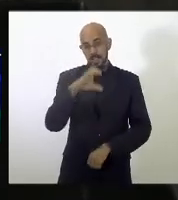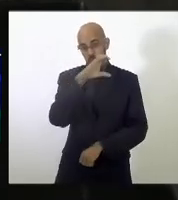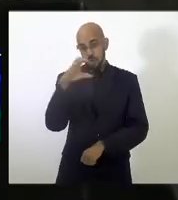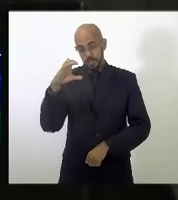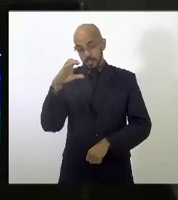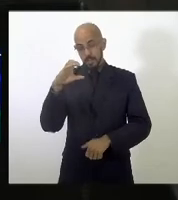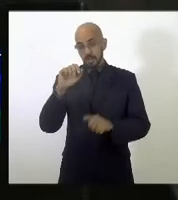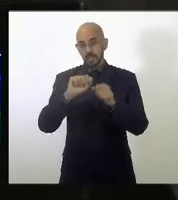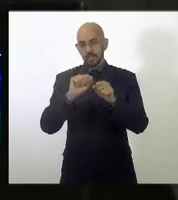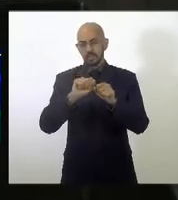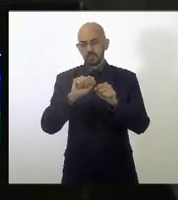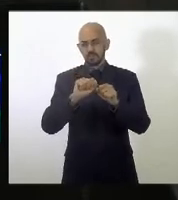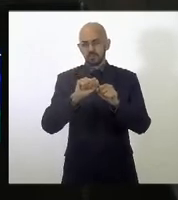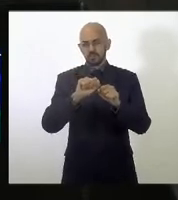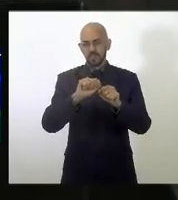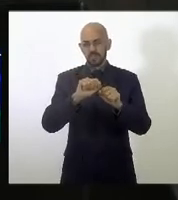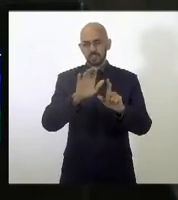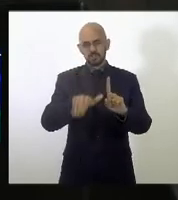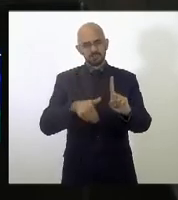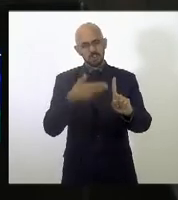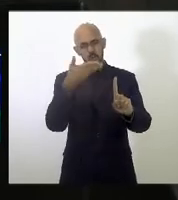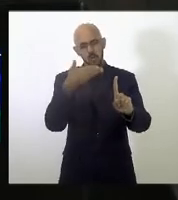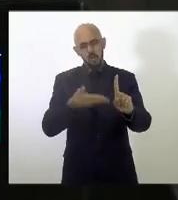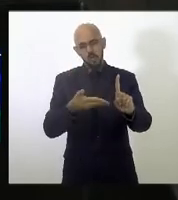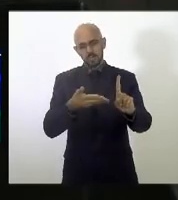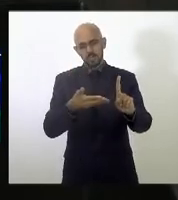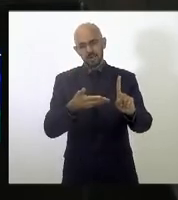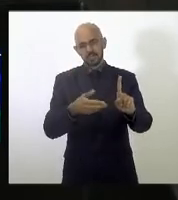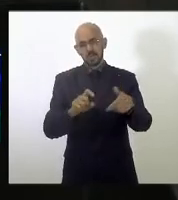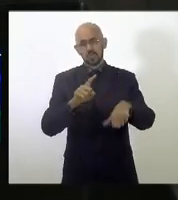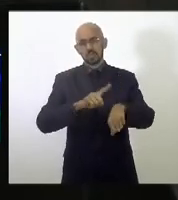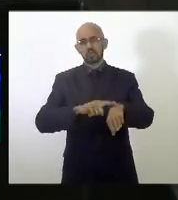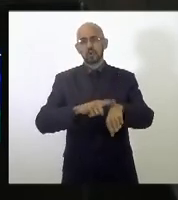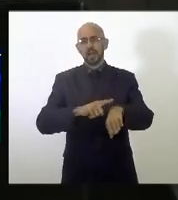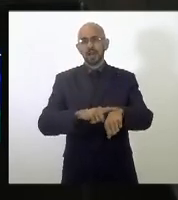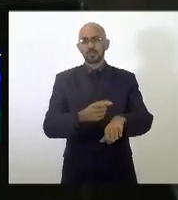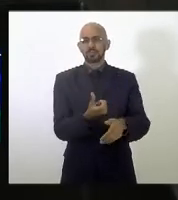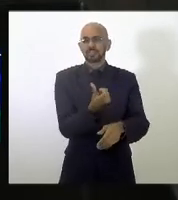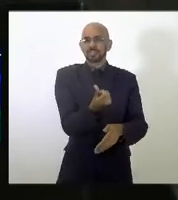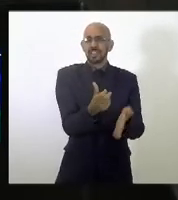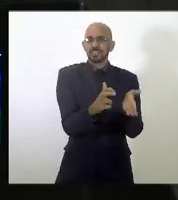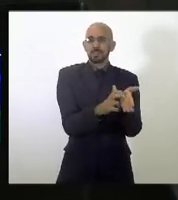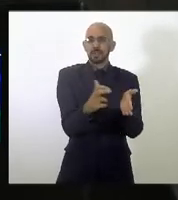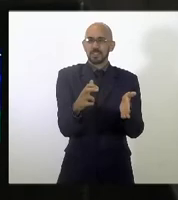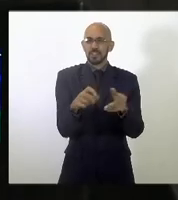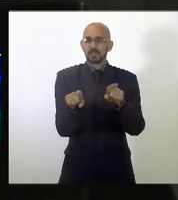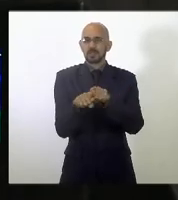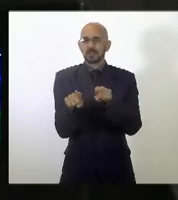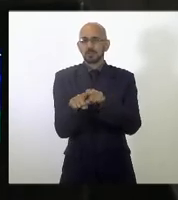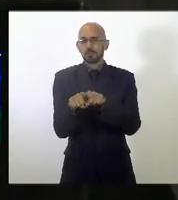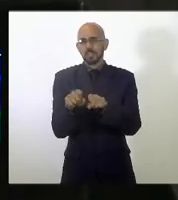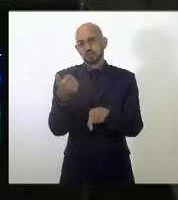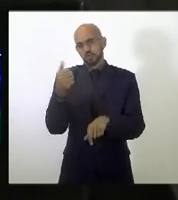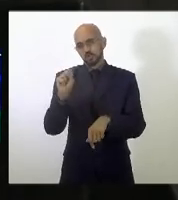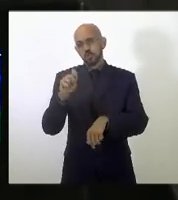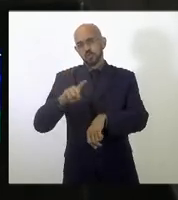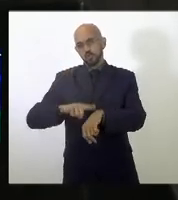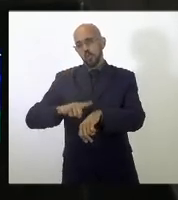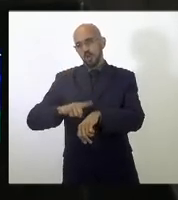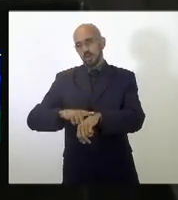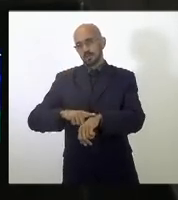consagrou esses dois horários, 6 da manhã e 18 horas. Lá em Paty ainda deve